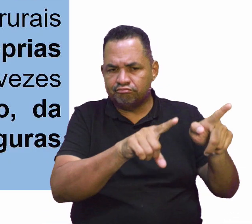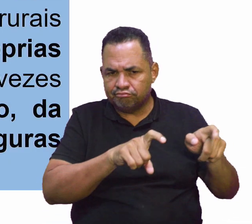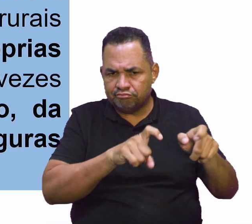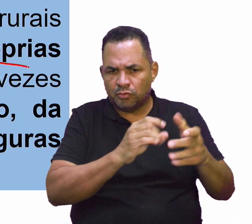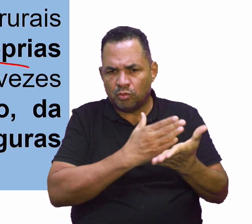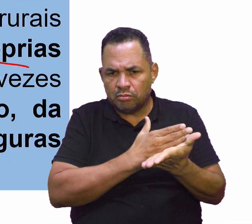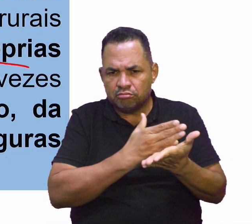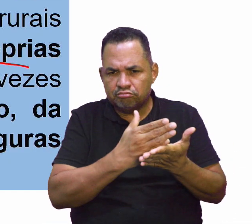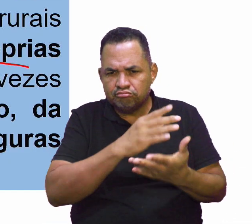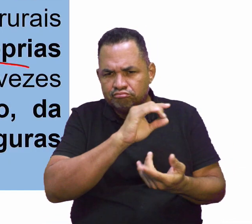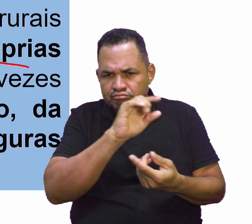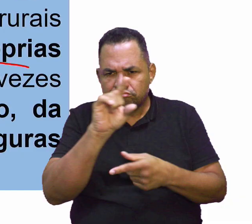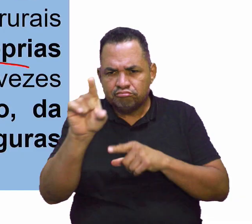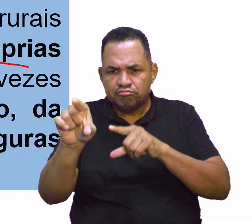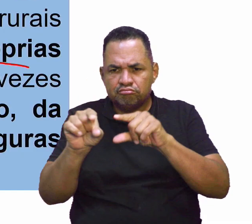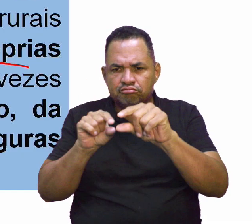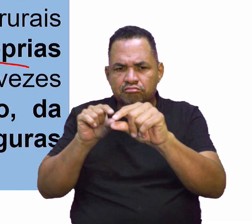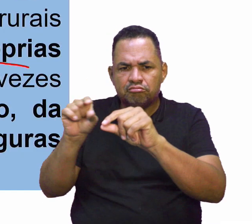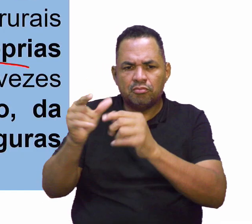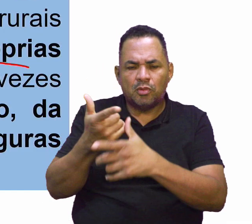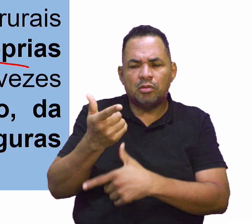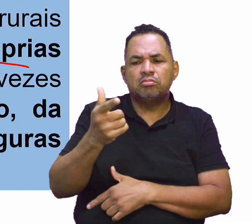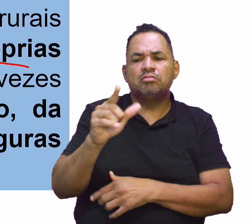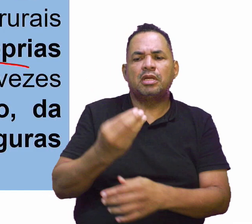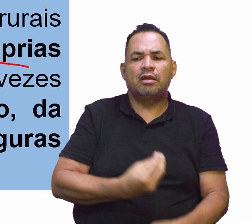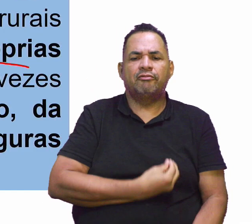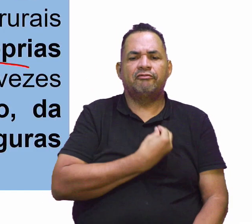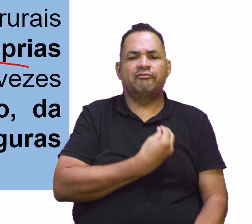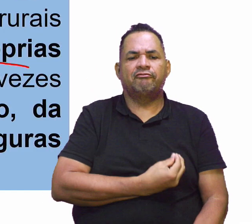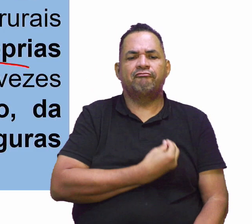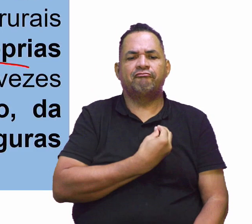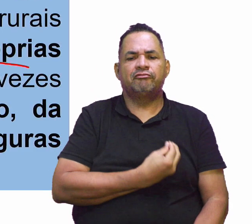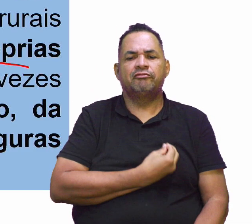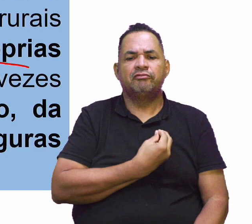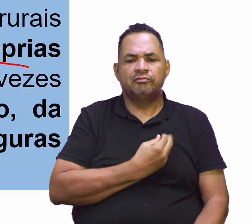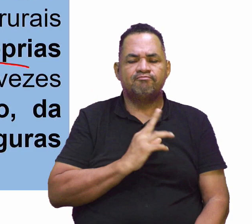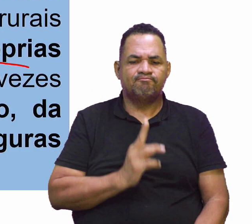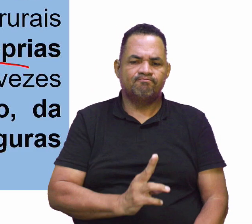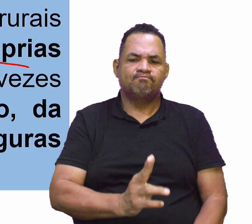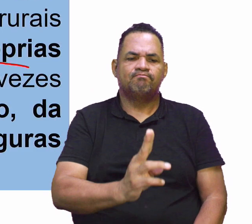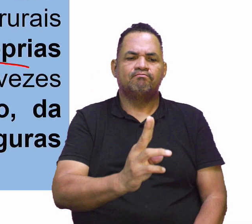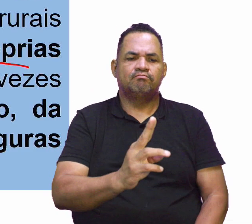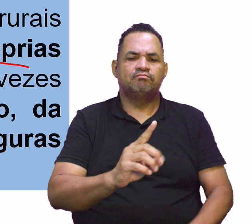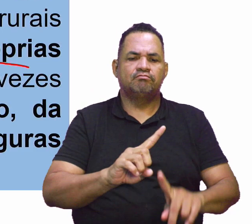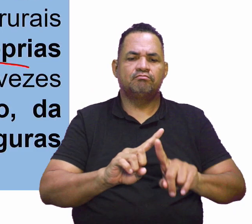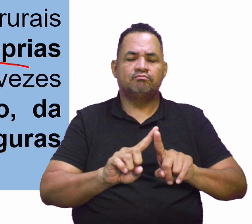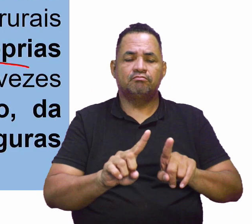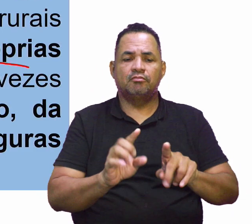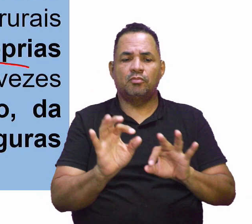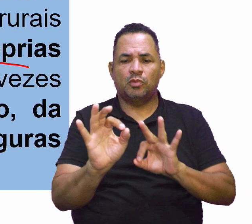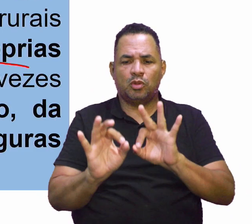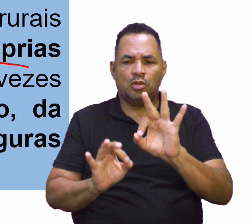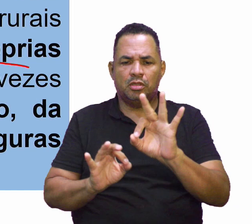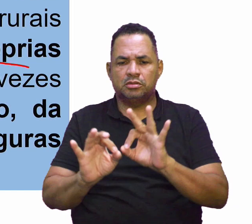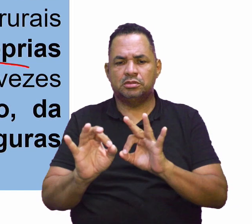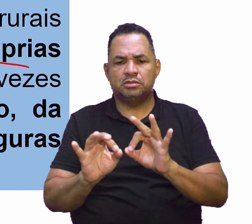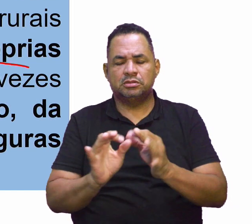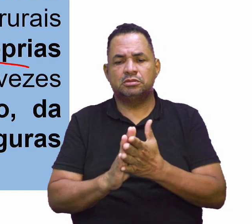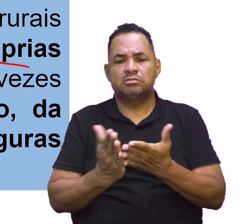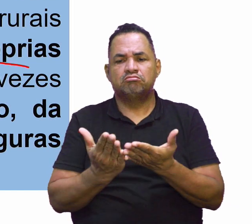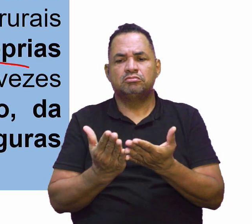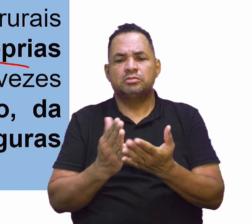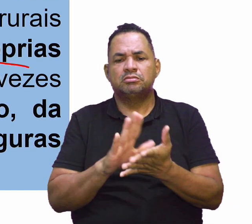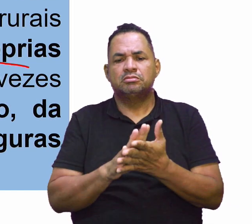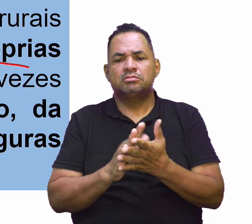buscar alternativas próprias de sobrevivência, muitas vezes organizadas em torno